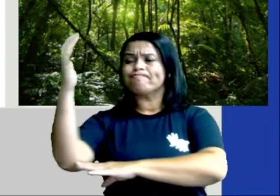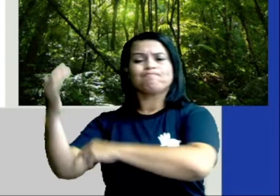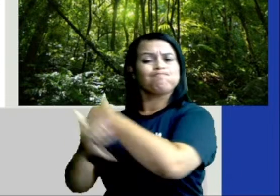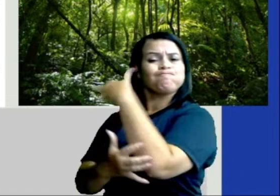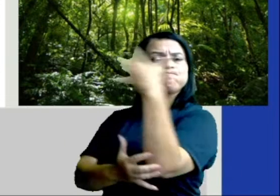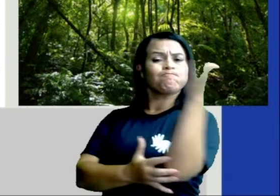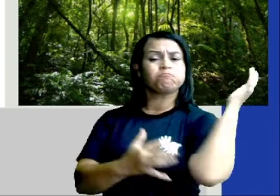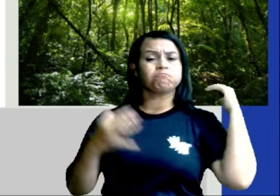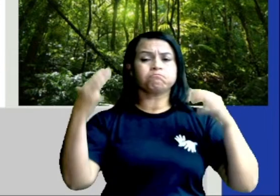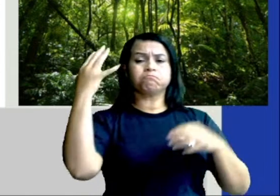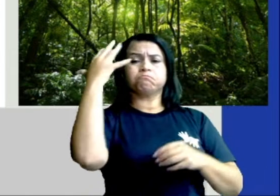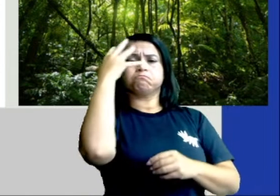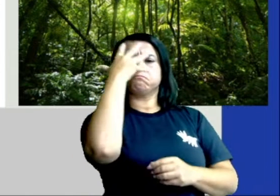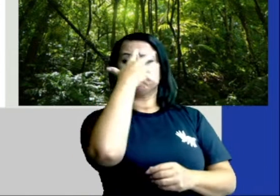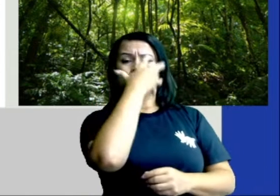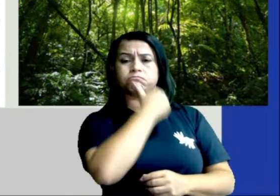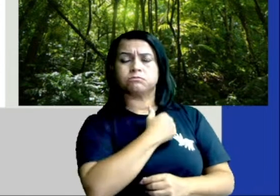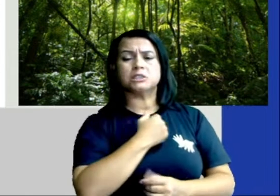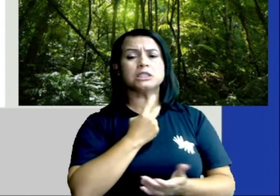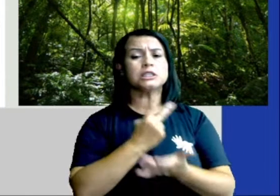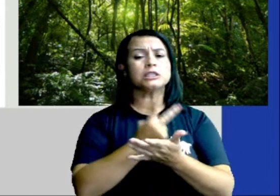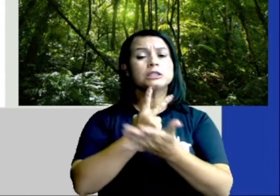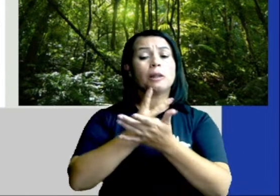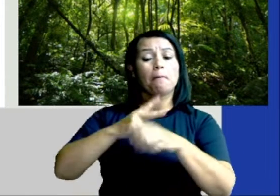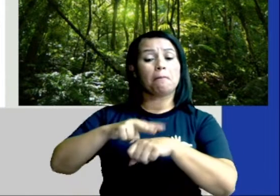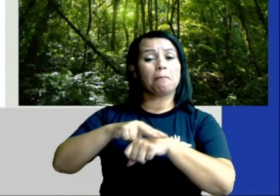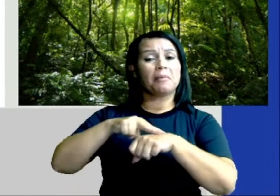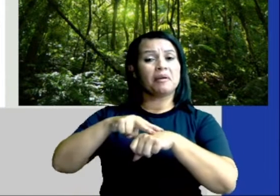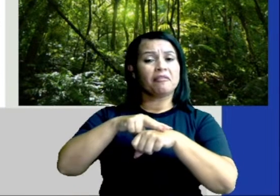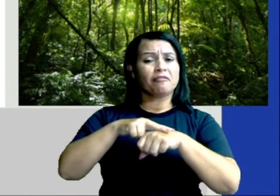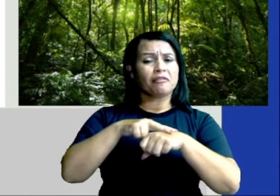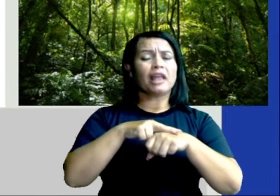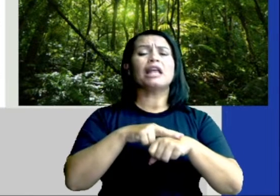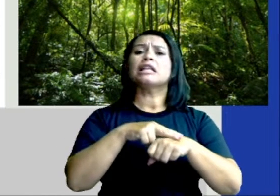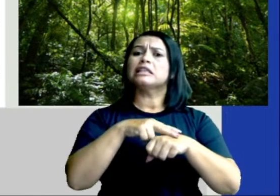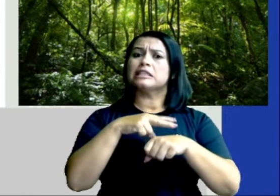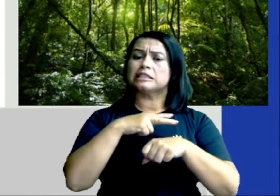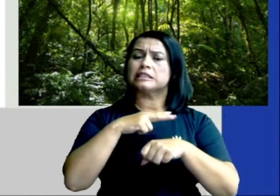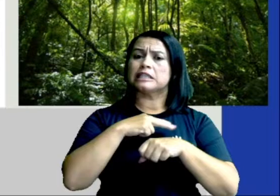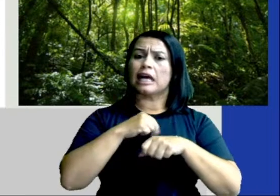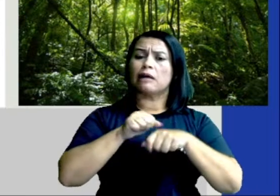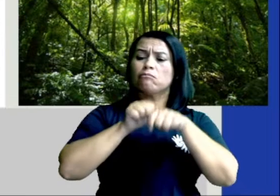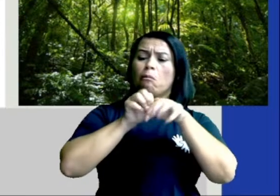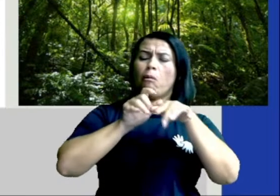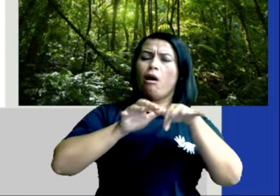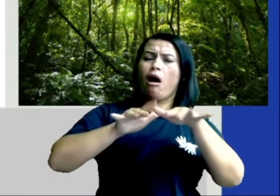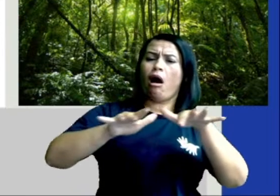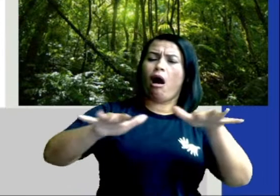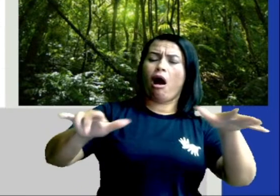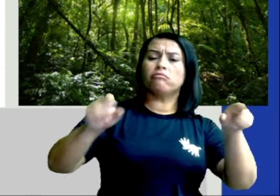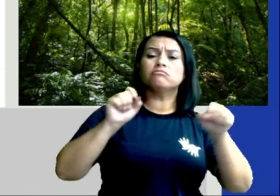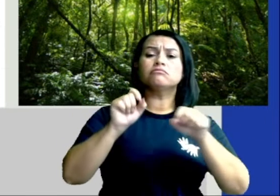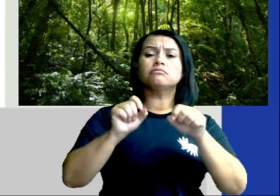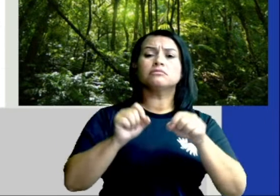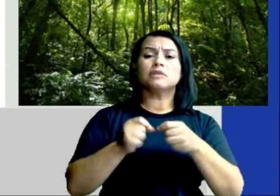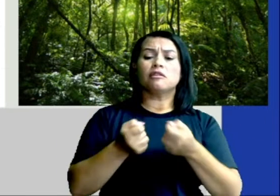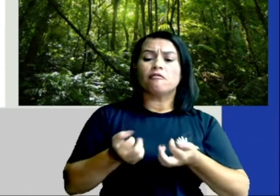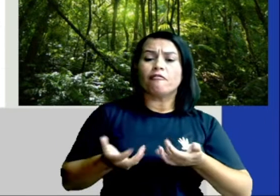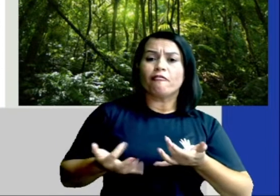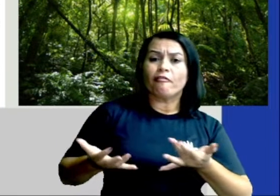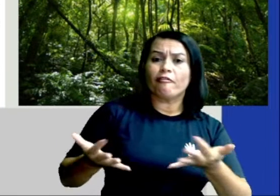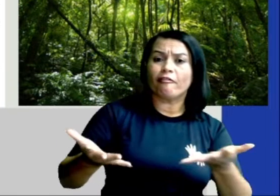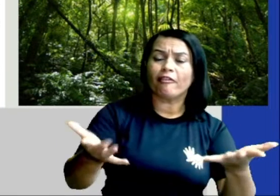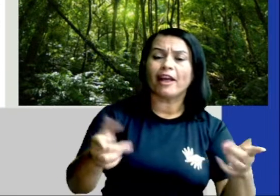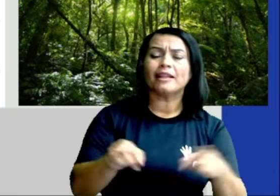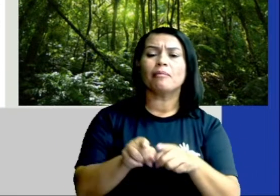que vai estar aí com aparência sempre verde. A vegetação ela é muito densa, ou seja, as plantinhas elas se encontram, né, muito